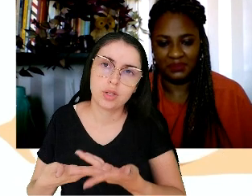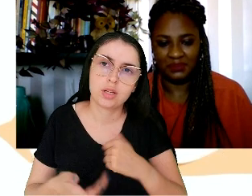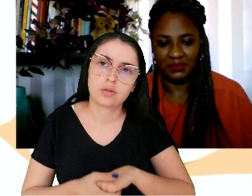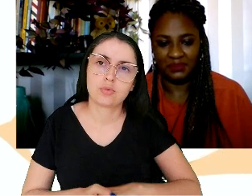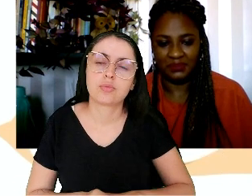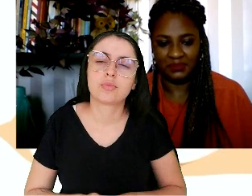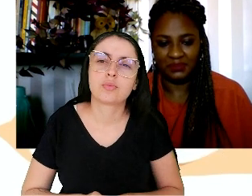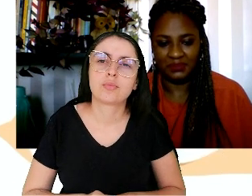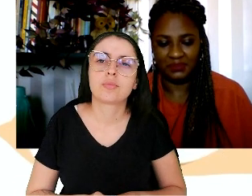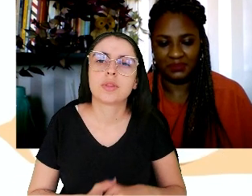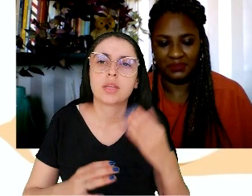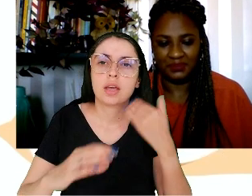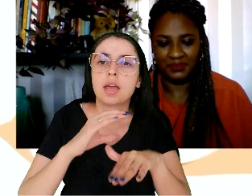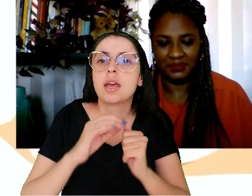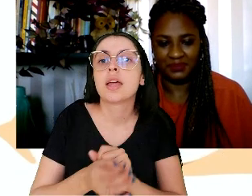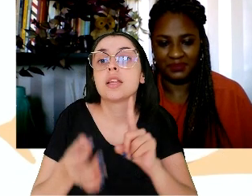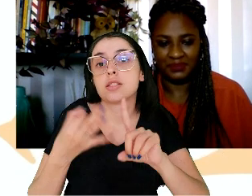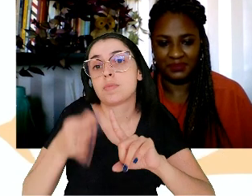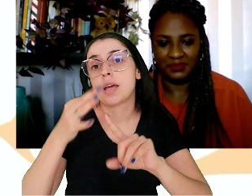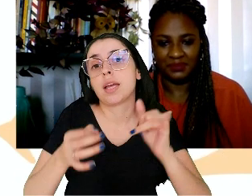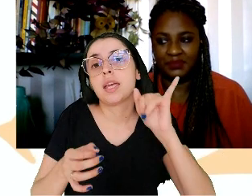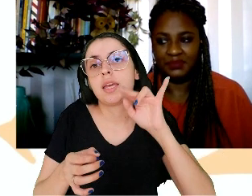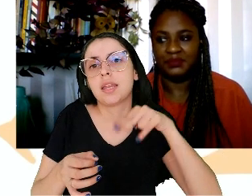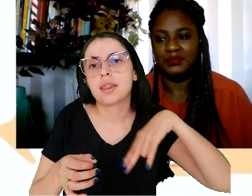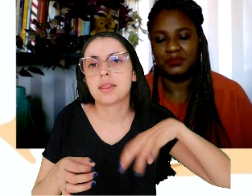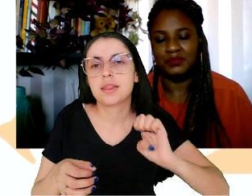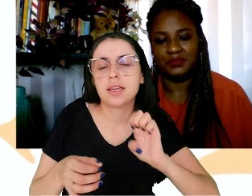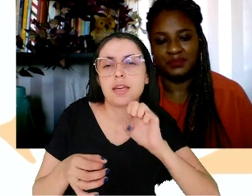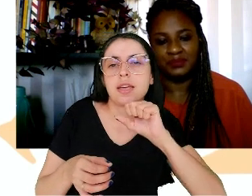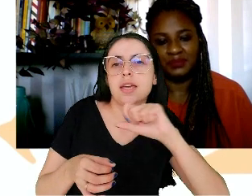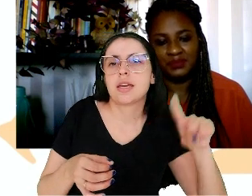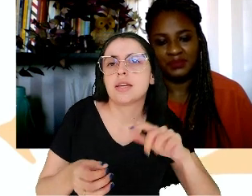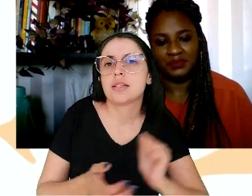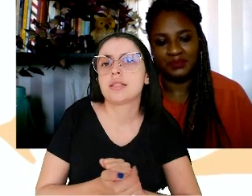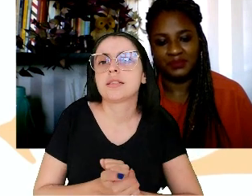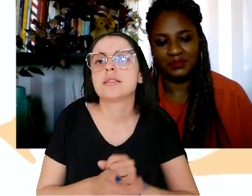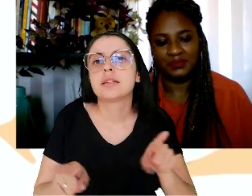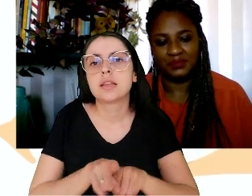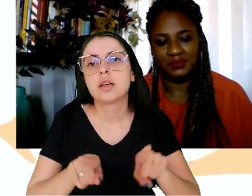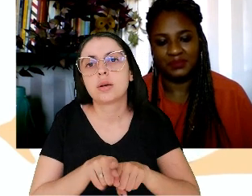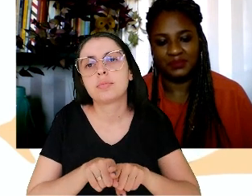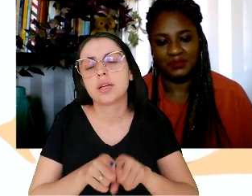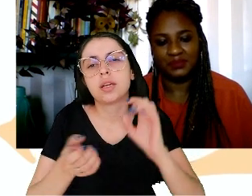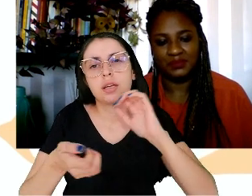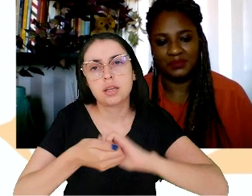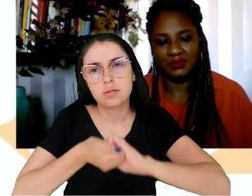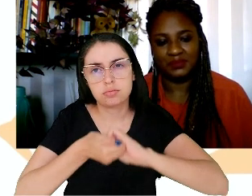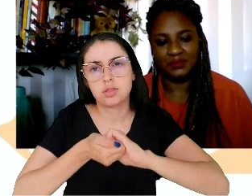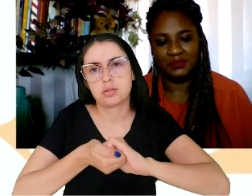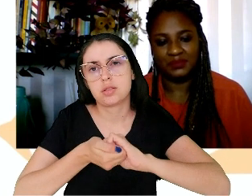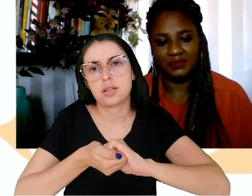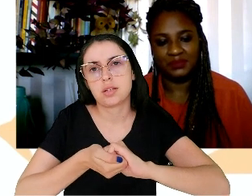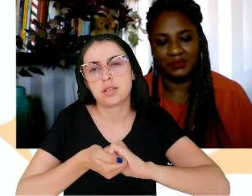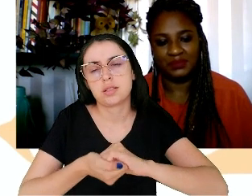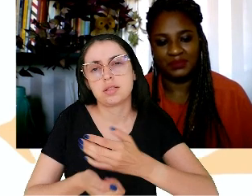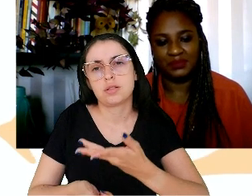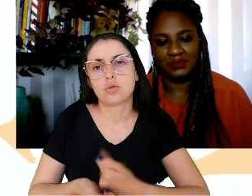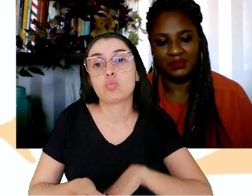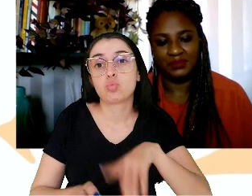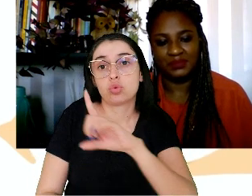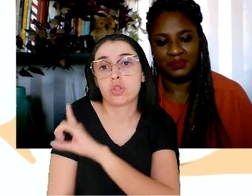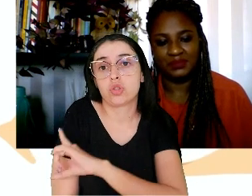foi formulado pela desembargadora Inês Virgínia, e também saúdo a nossa